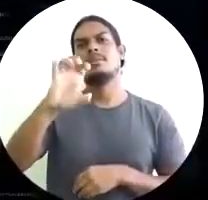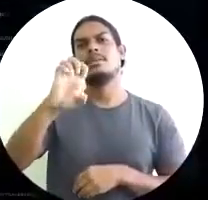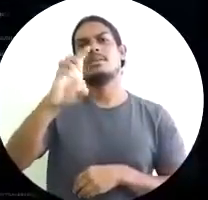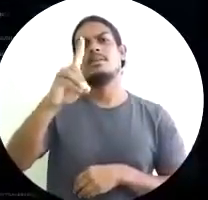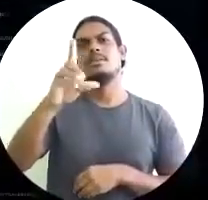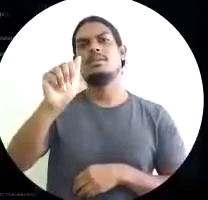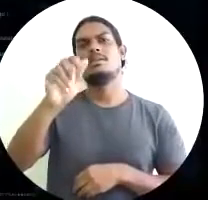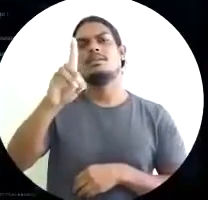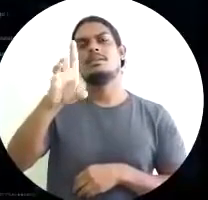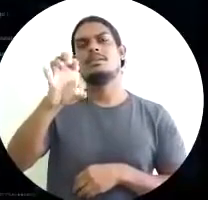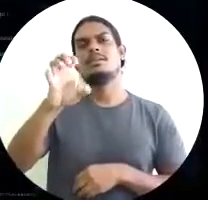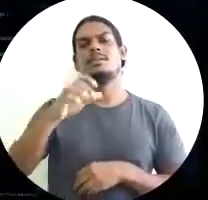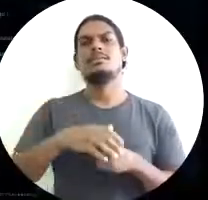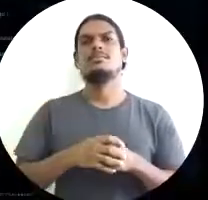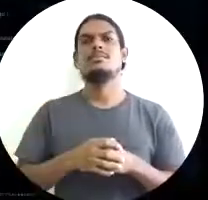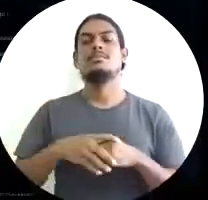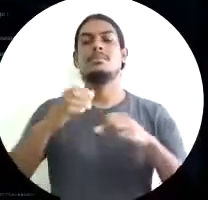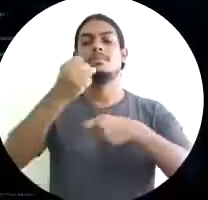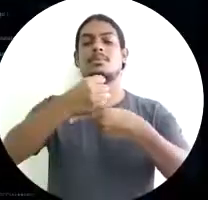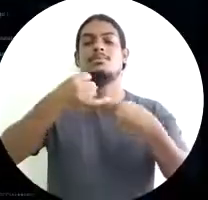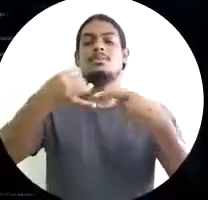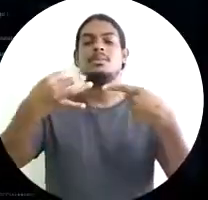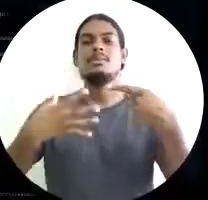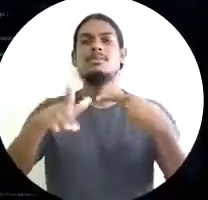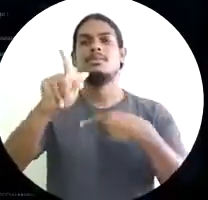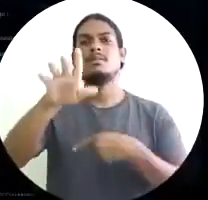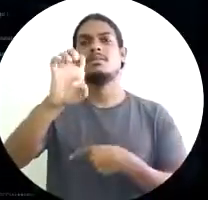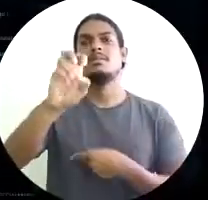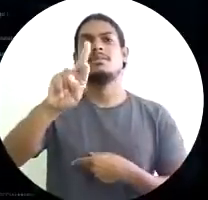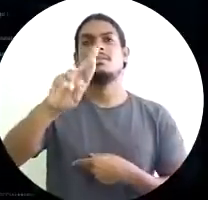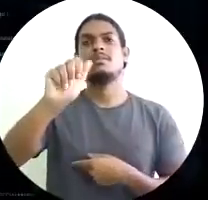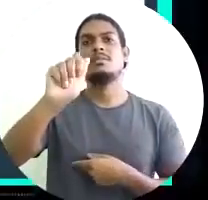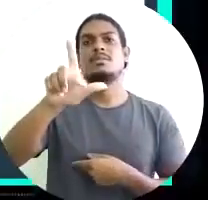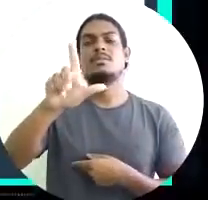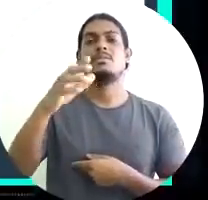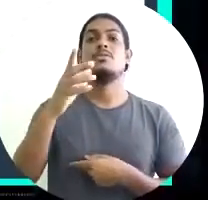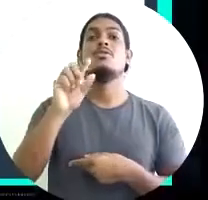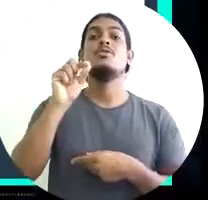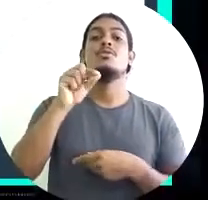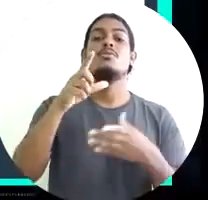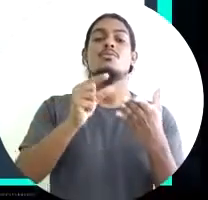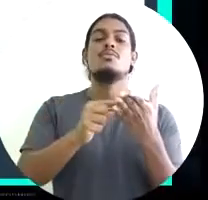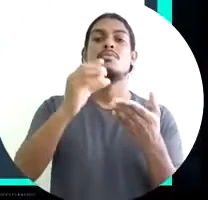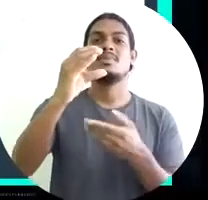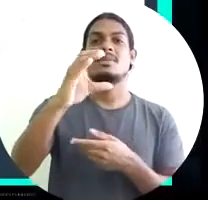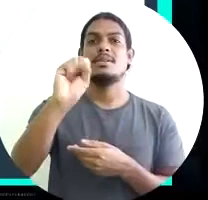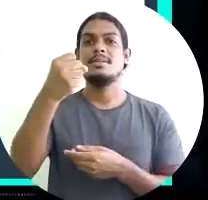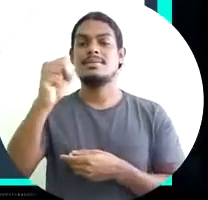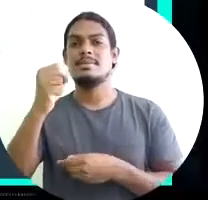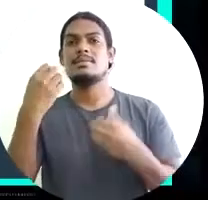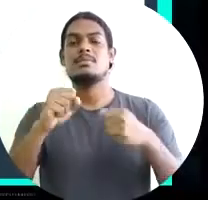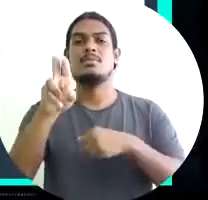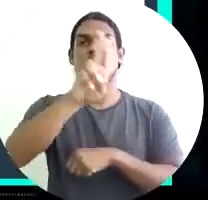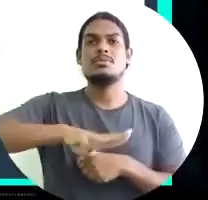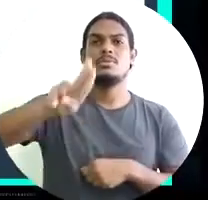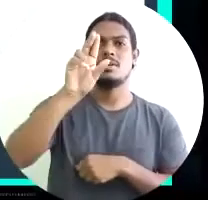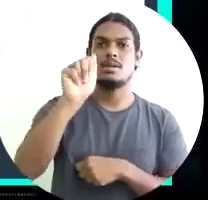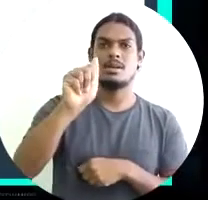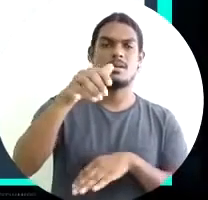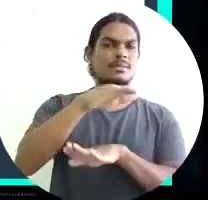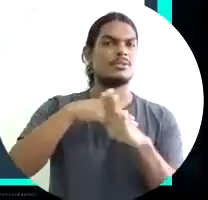geral e para os estados? No CSS, você pode colocar A, que aí vai ser todos os